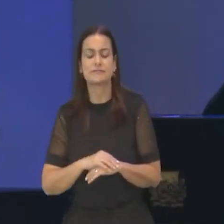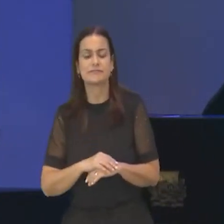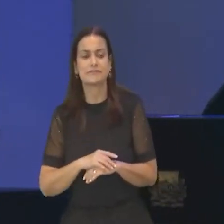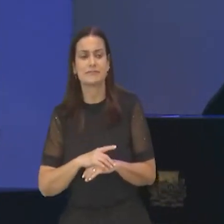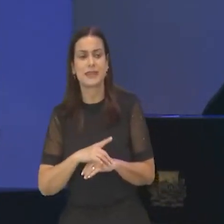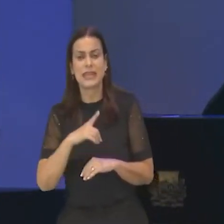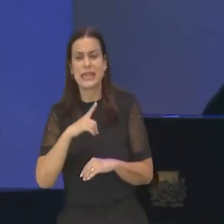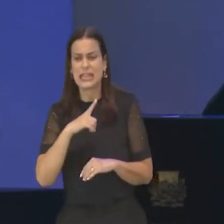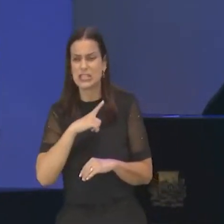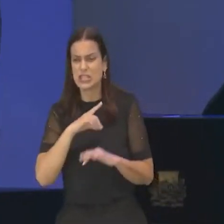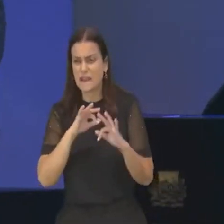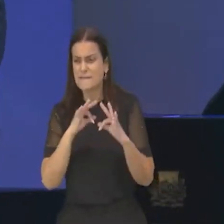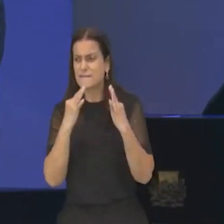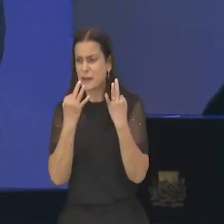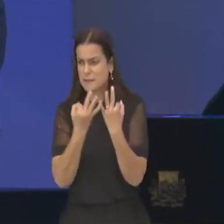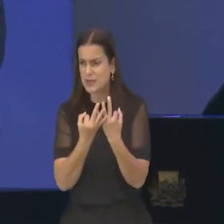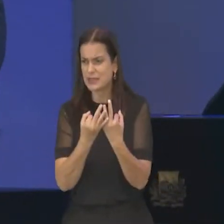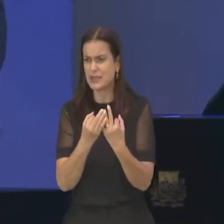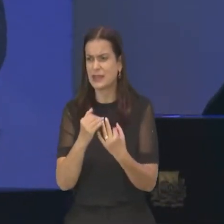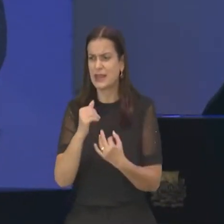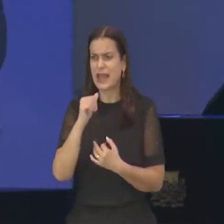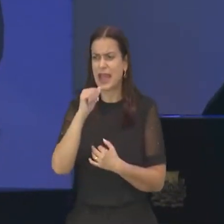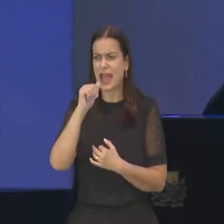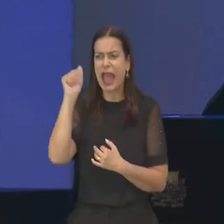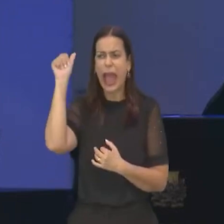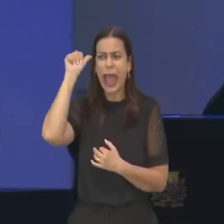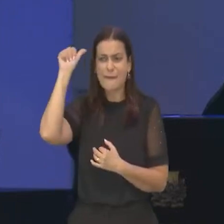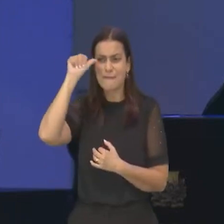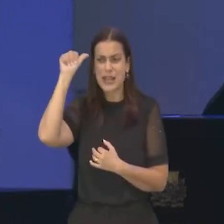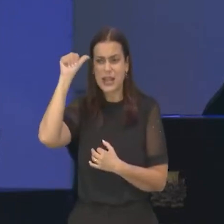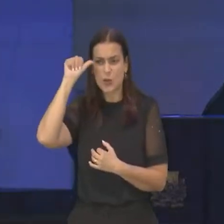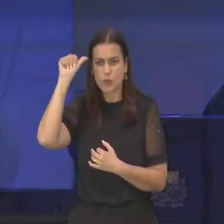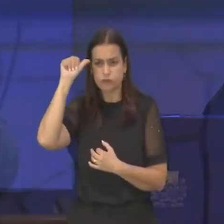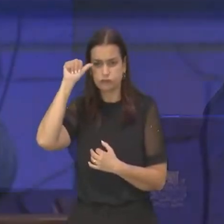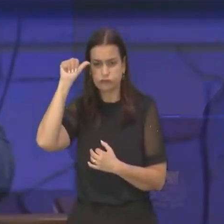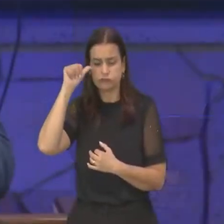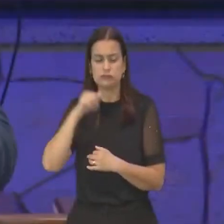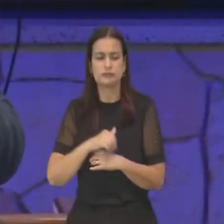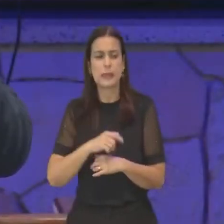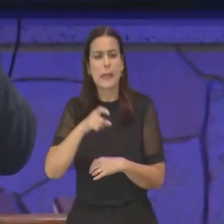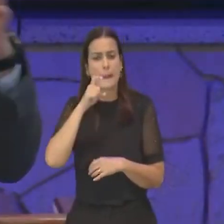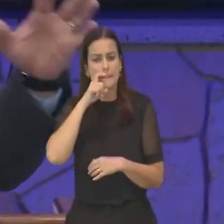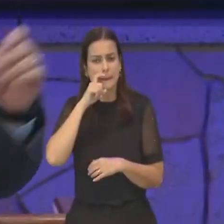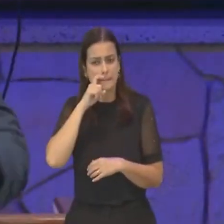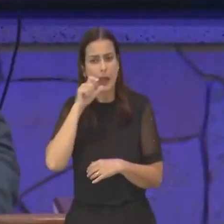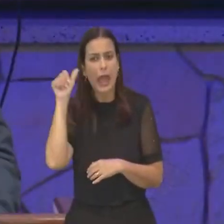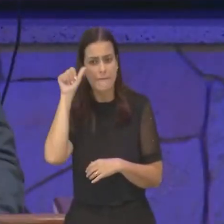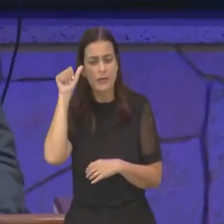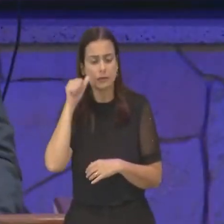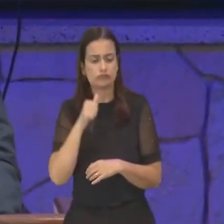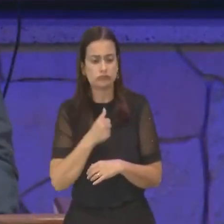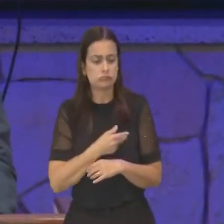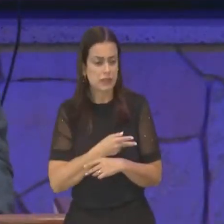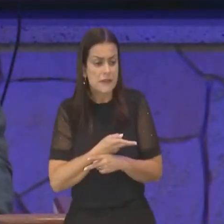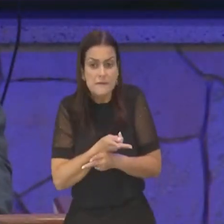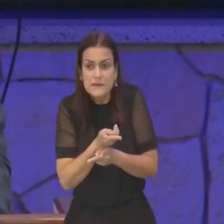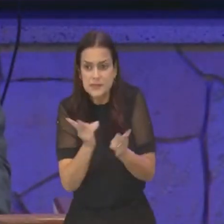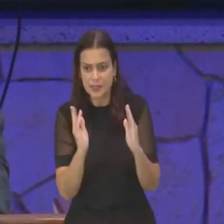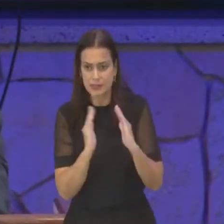filhinha. E eu, meu pai, a minha mãe, as minhas irmãs, estávamos ali em visita naquela casa.